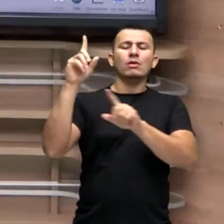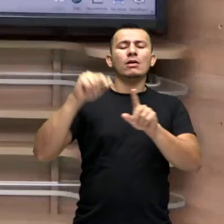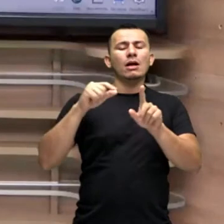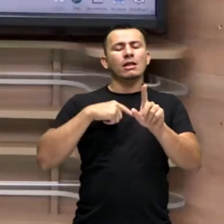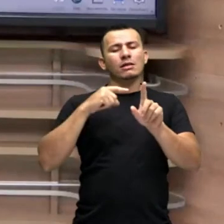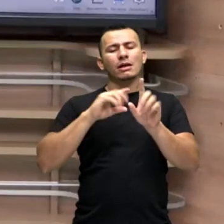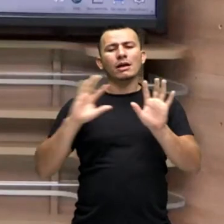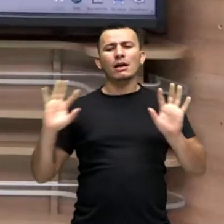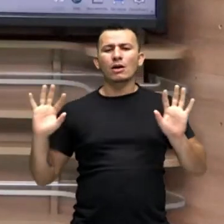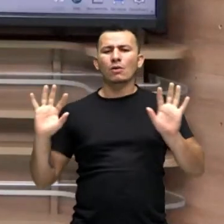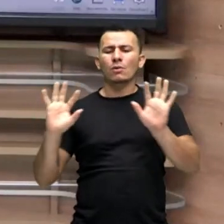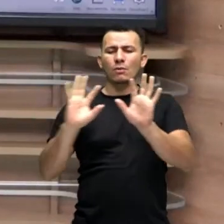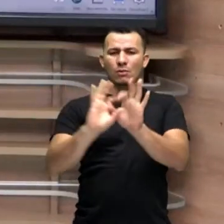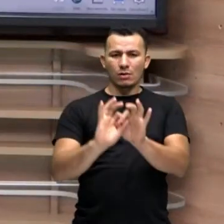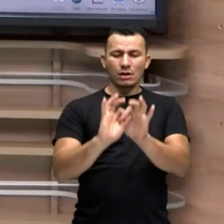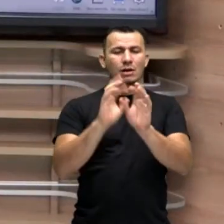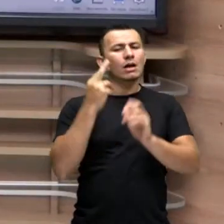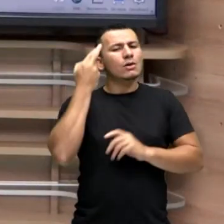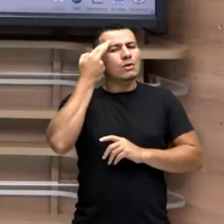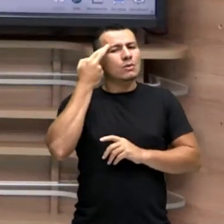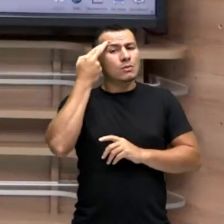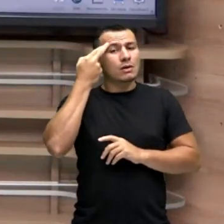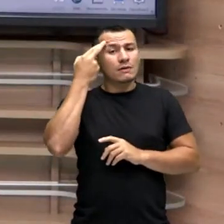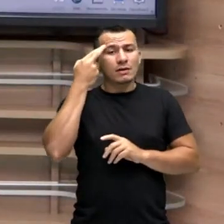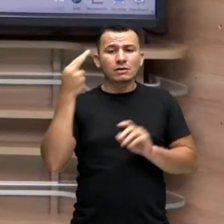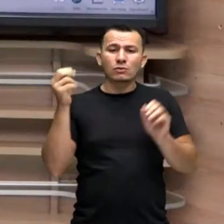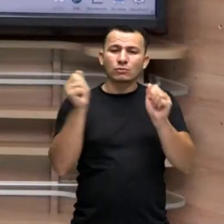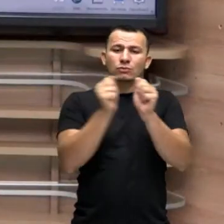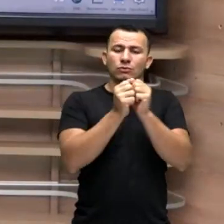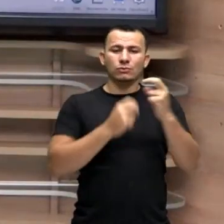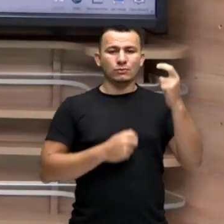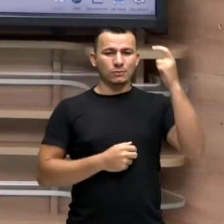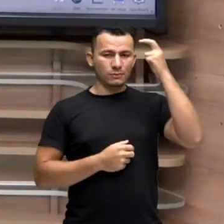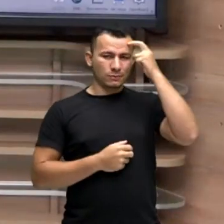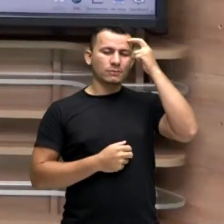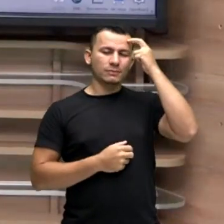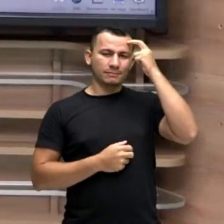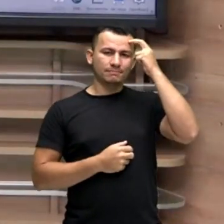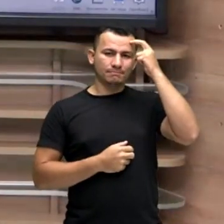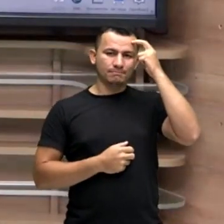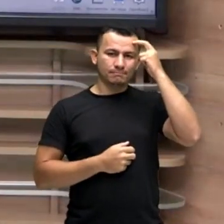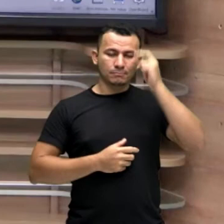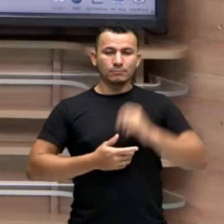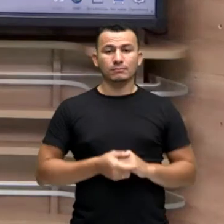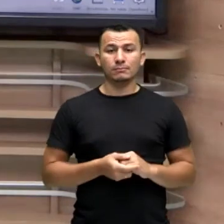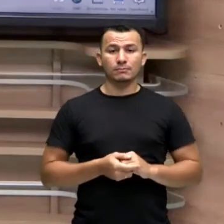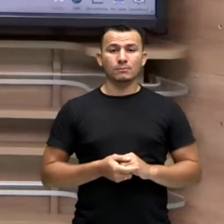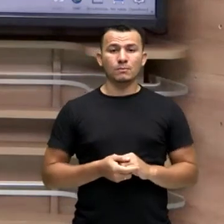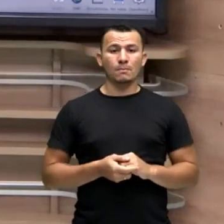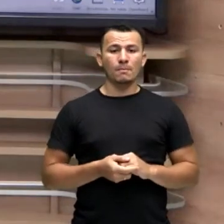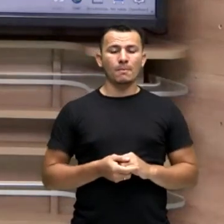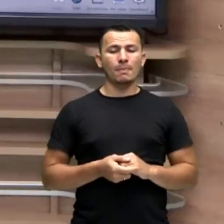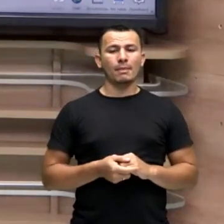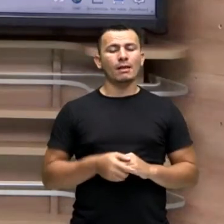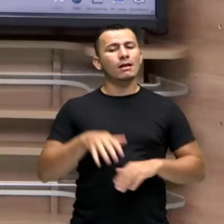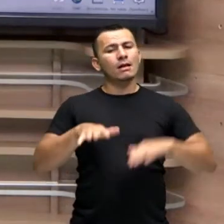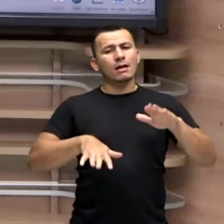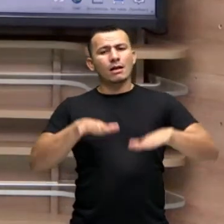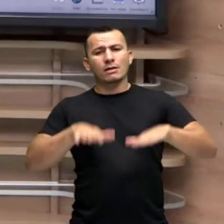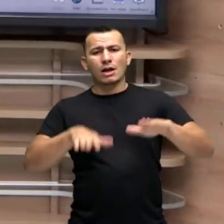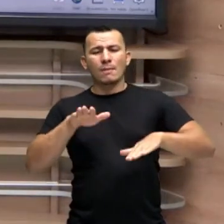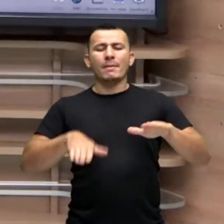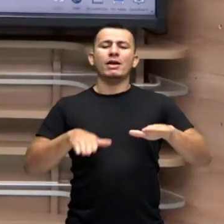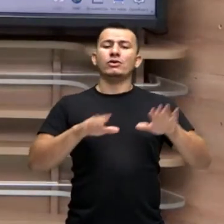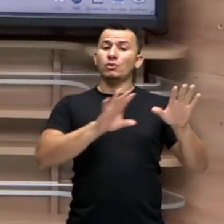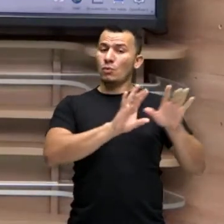conectados com a reflexão acerca da cultura dependendo do chão dependendo do